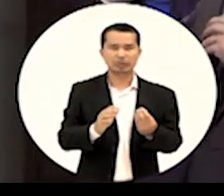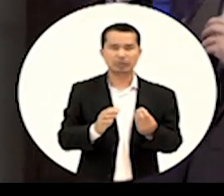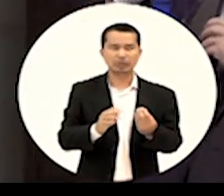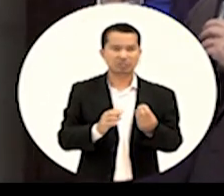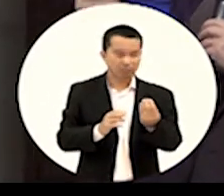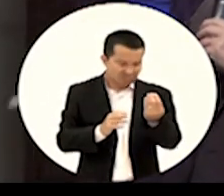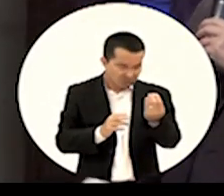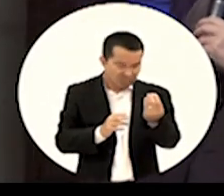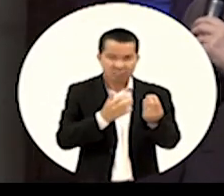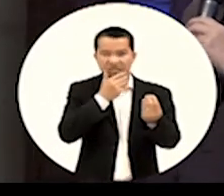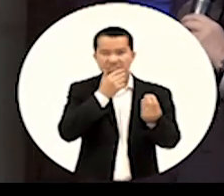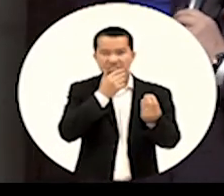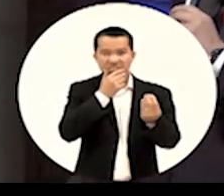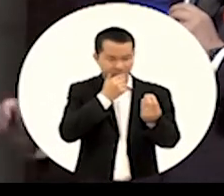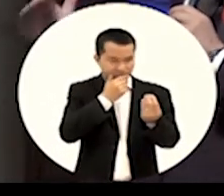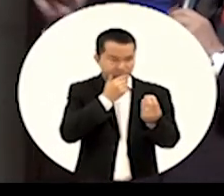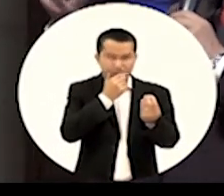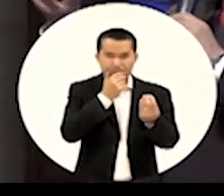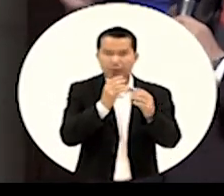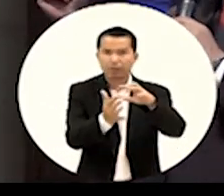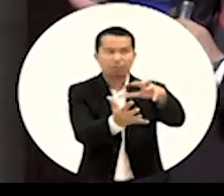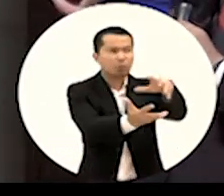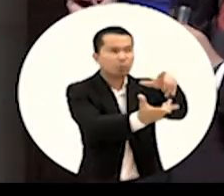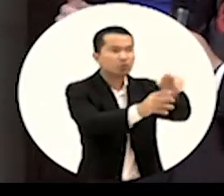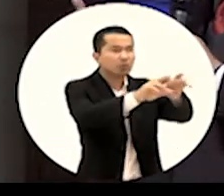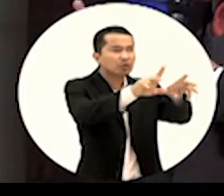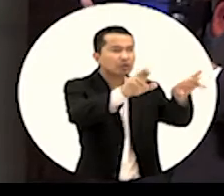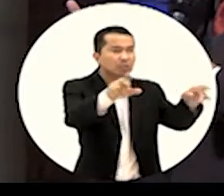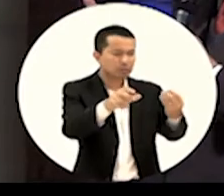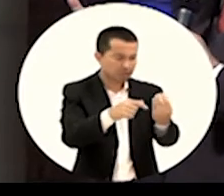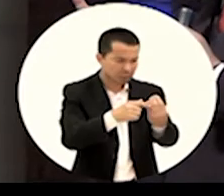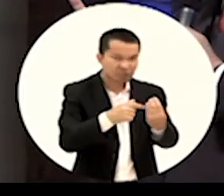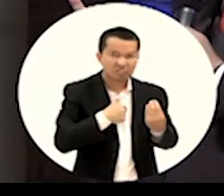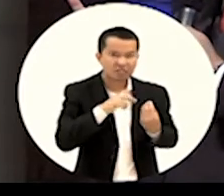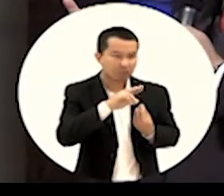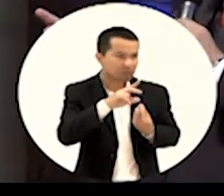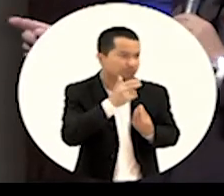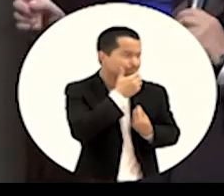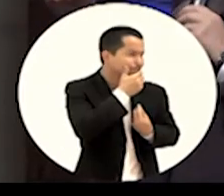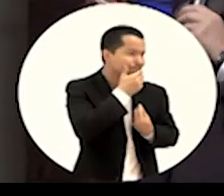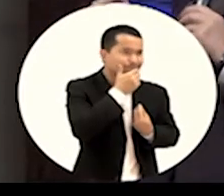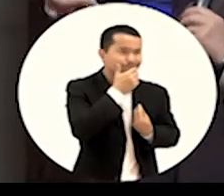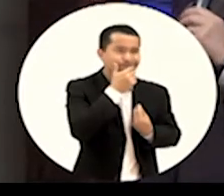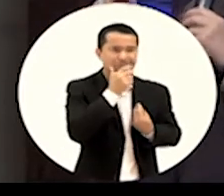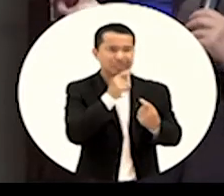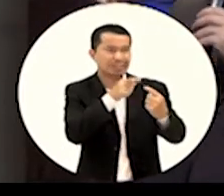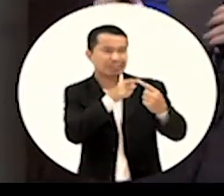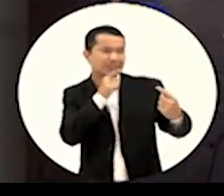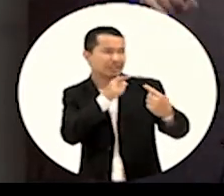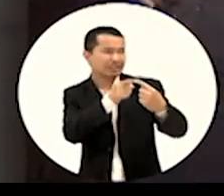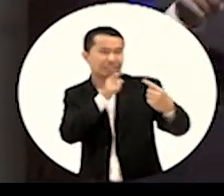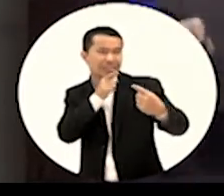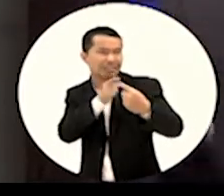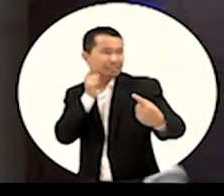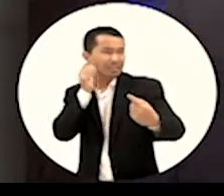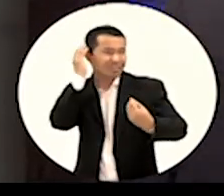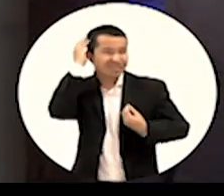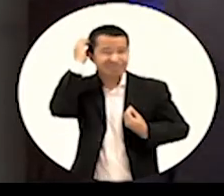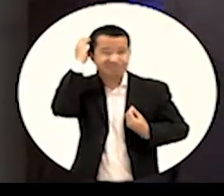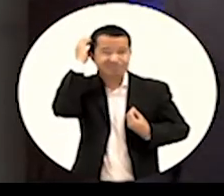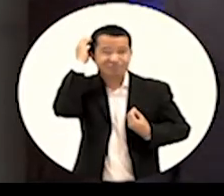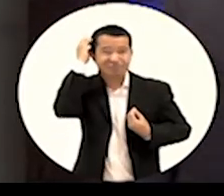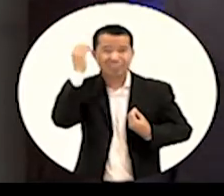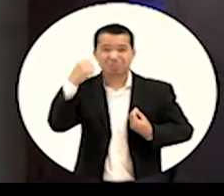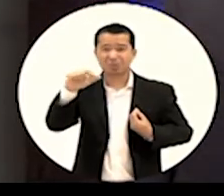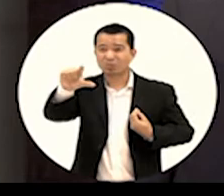aquilo que você lê na Bíblia, vai ser confrontado pelas circunstâncias ao seu